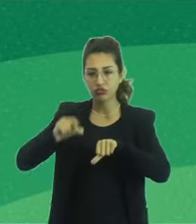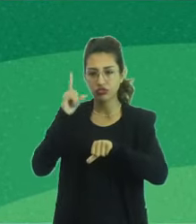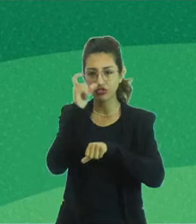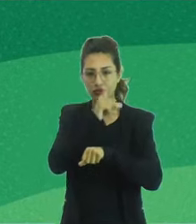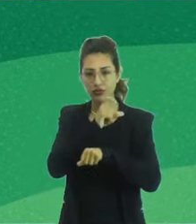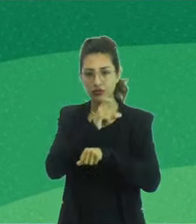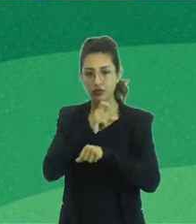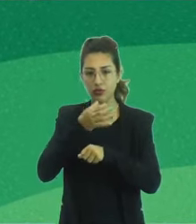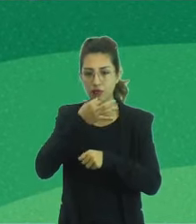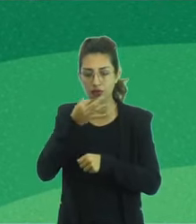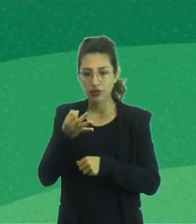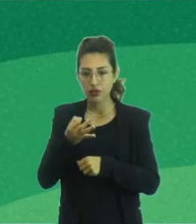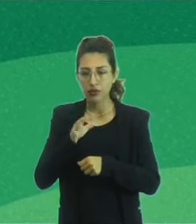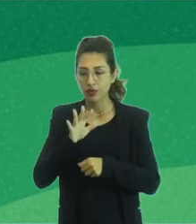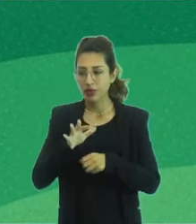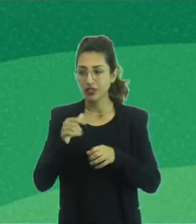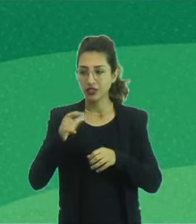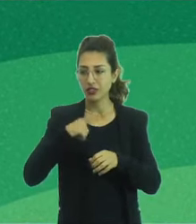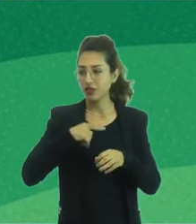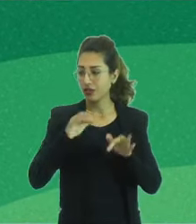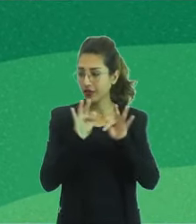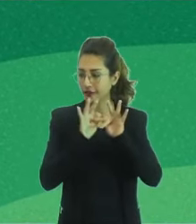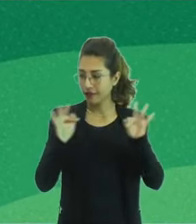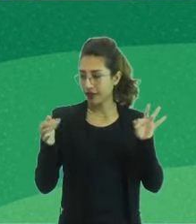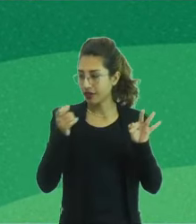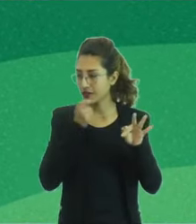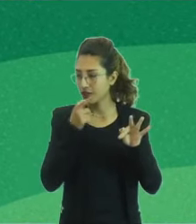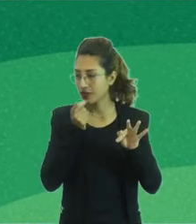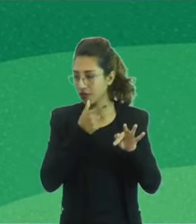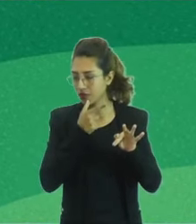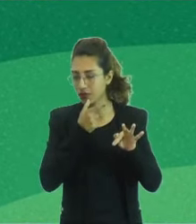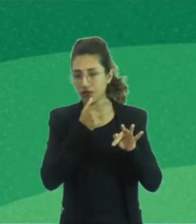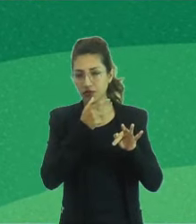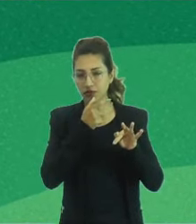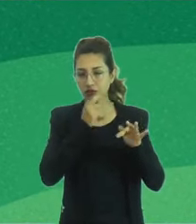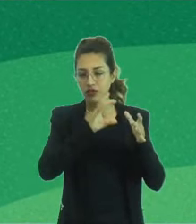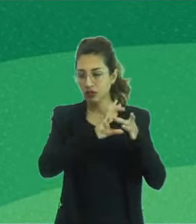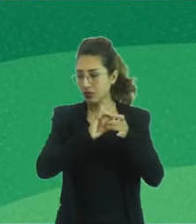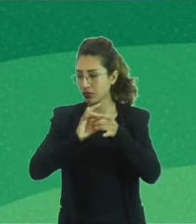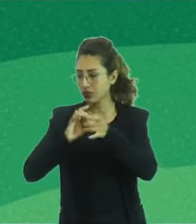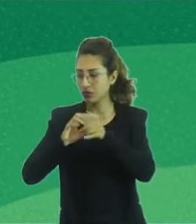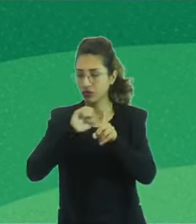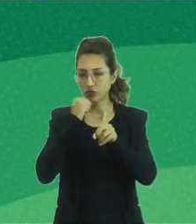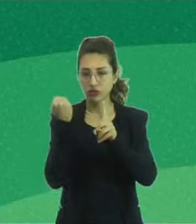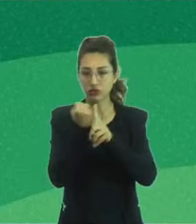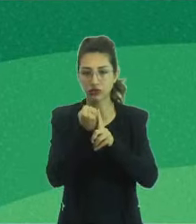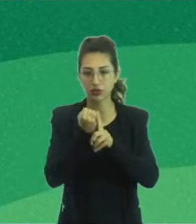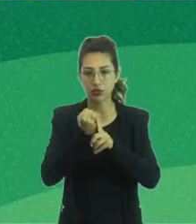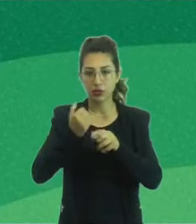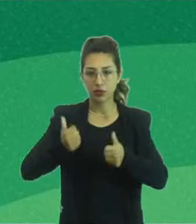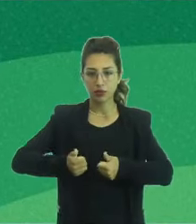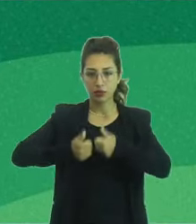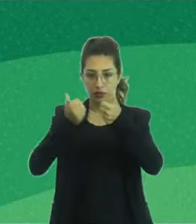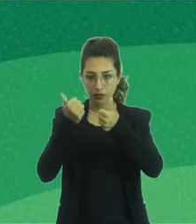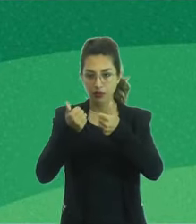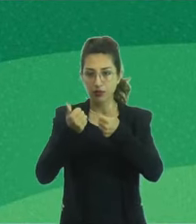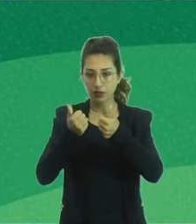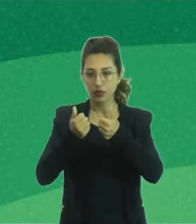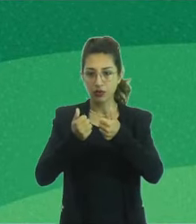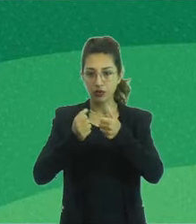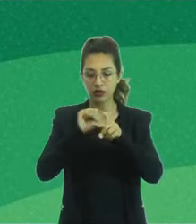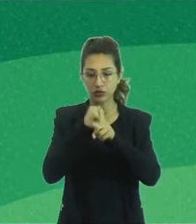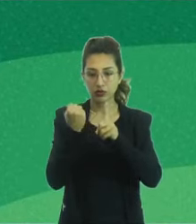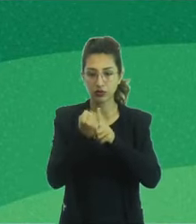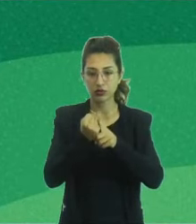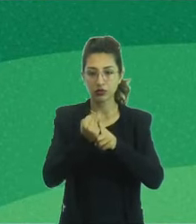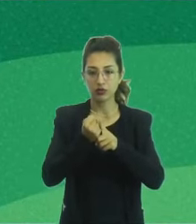que é um clássico de uma aula de piada que são os circuitos de consagração social serão tanto mais eficazes quanto maior a distância social do objeto